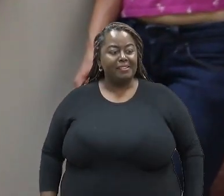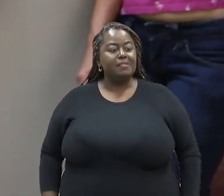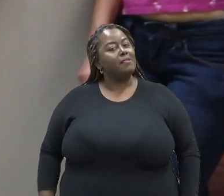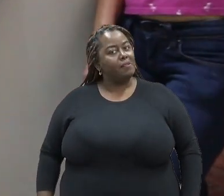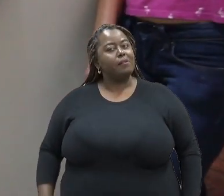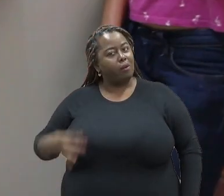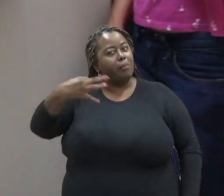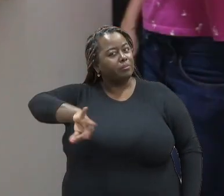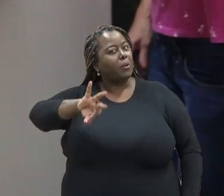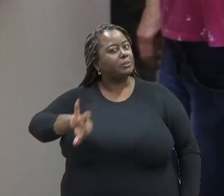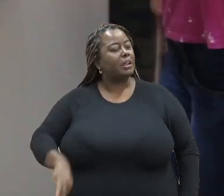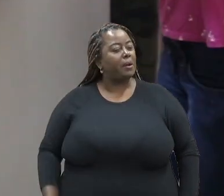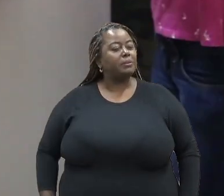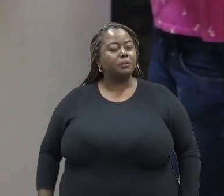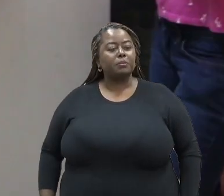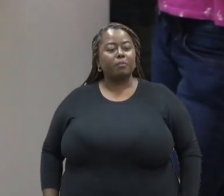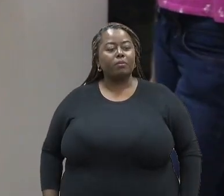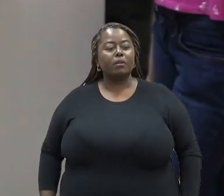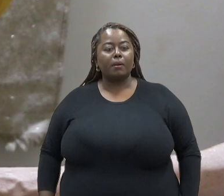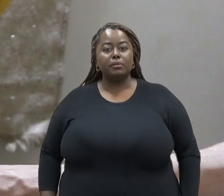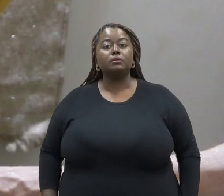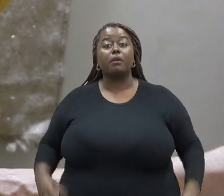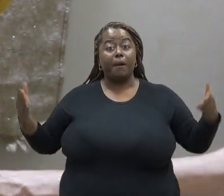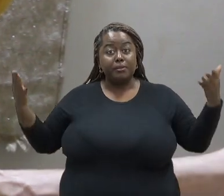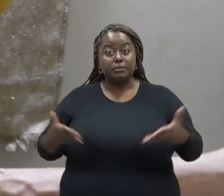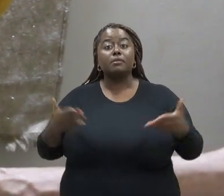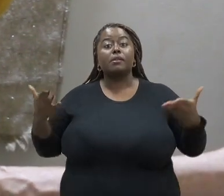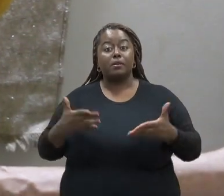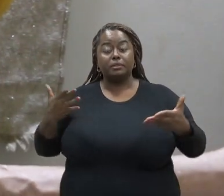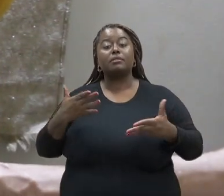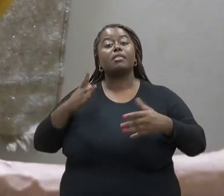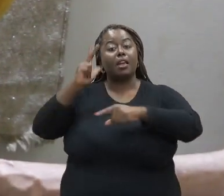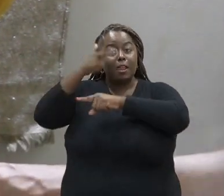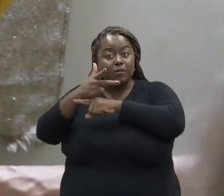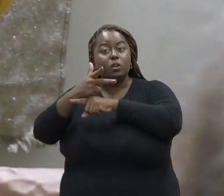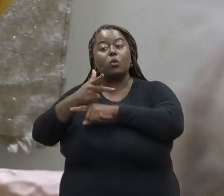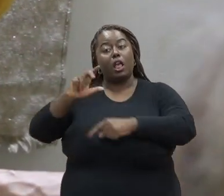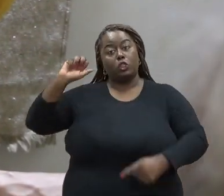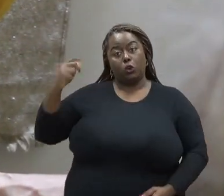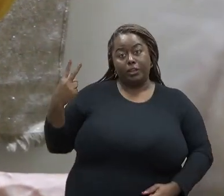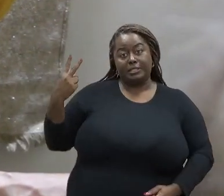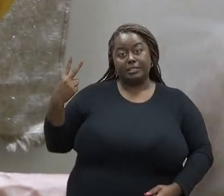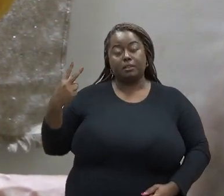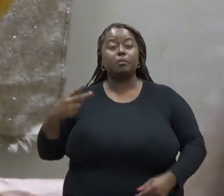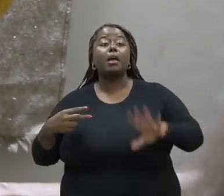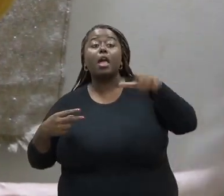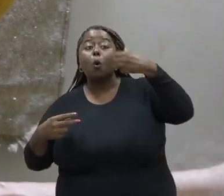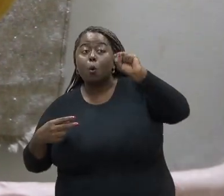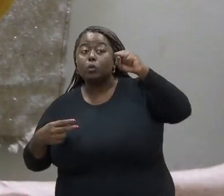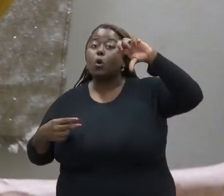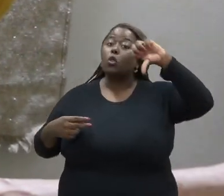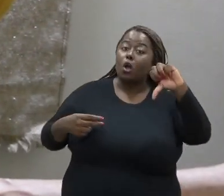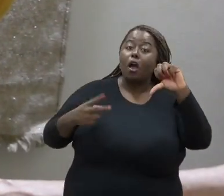Deu certo? Deu certo. Abaixa a cabeça. Vai. Tá gravando qual, ó? Tomada 2. Tomada 2 agora. Mas é 8